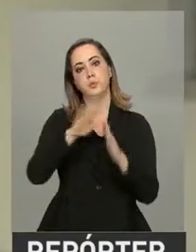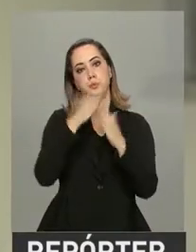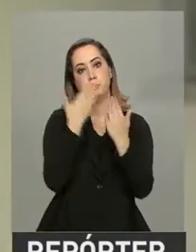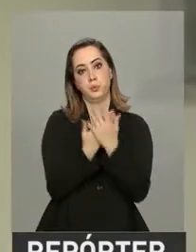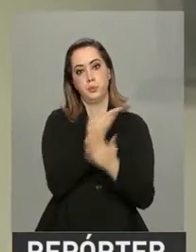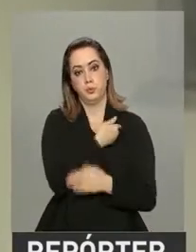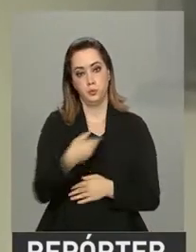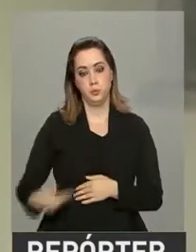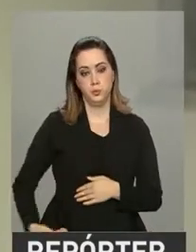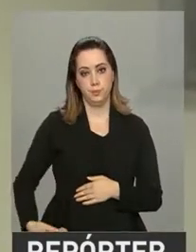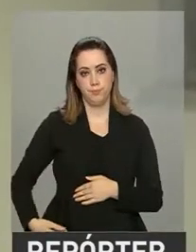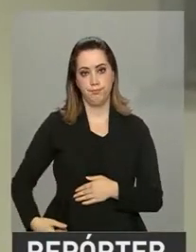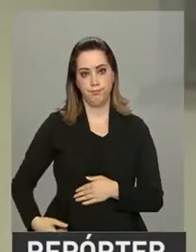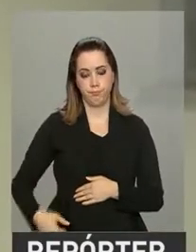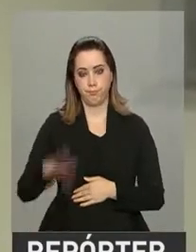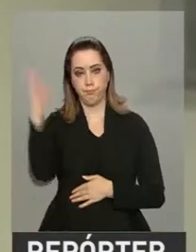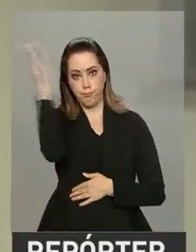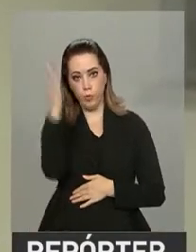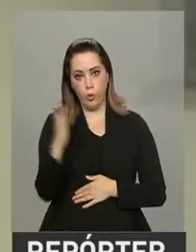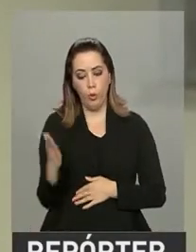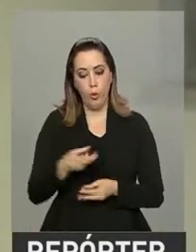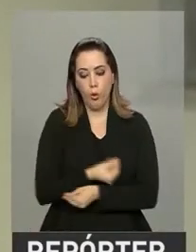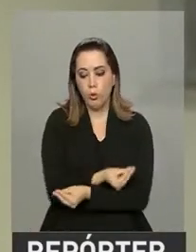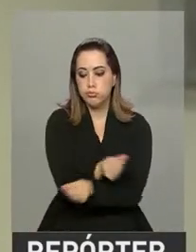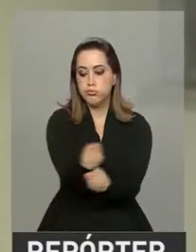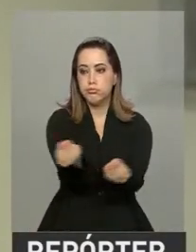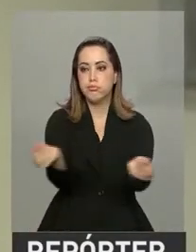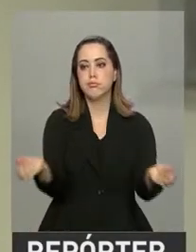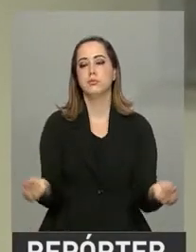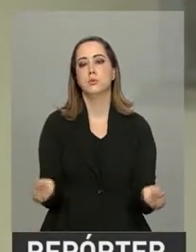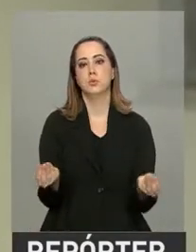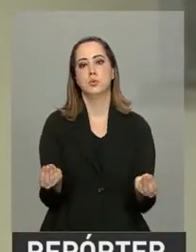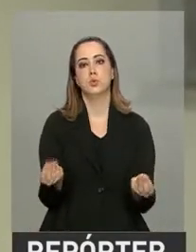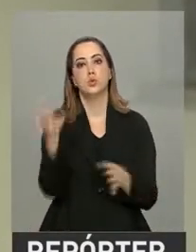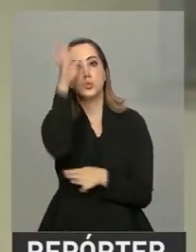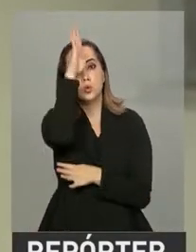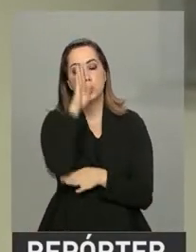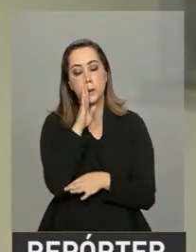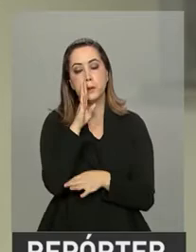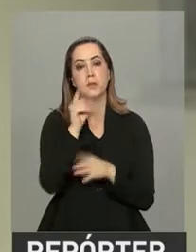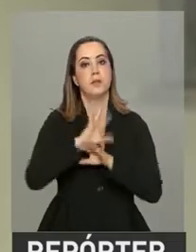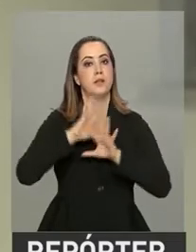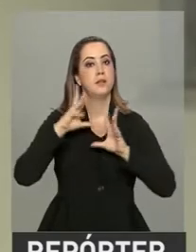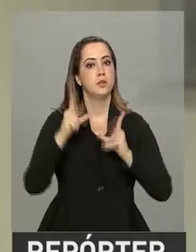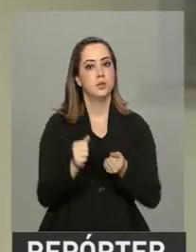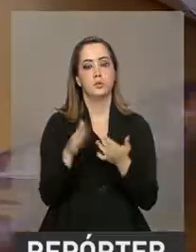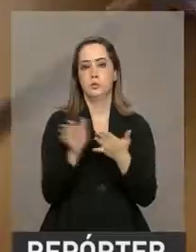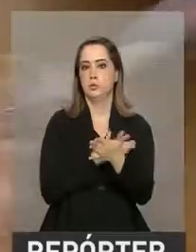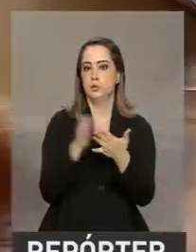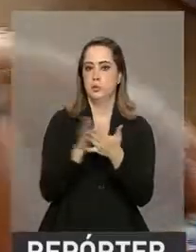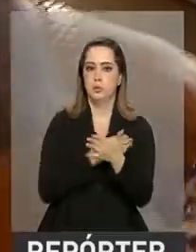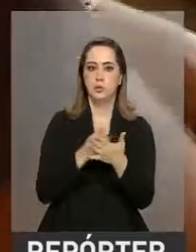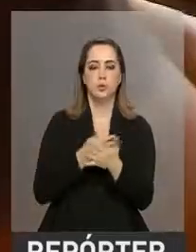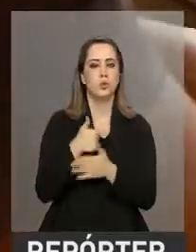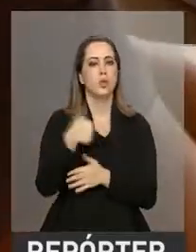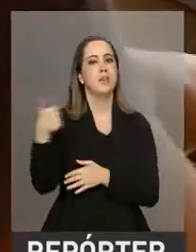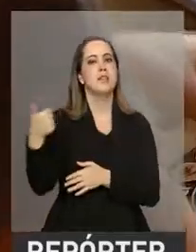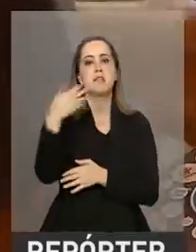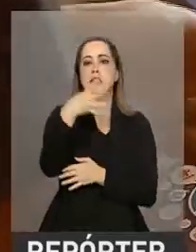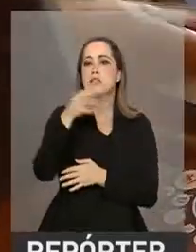o brasil distribui gratuitamente para toda sua rede de ensino básico o livro didático são